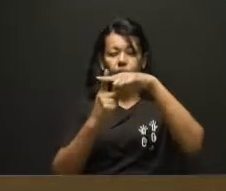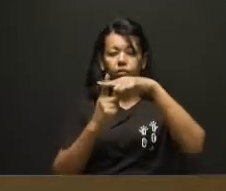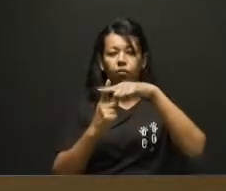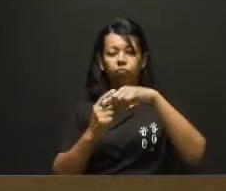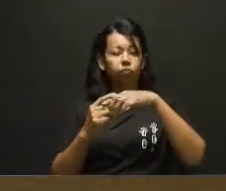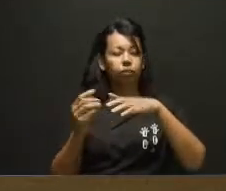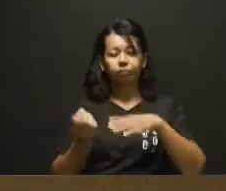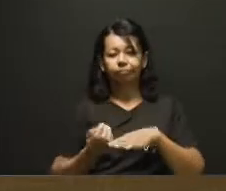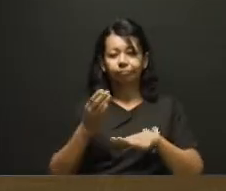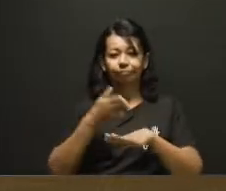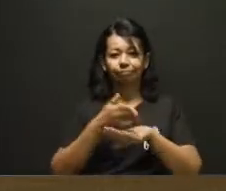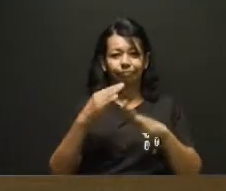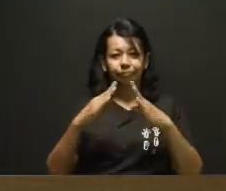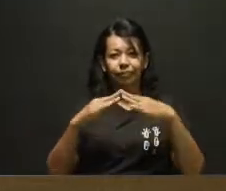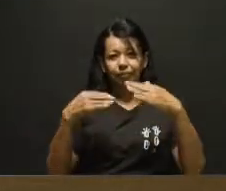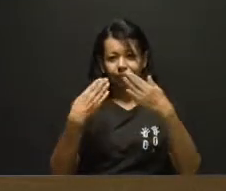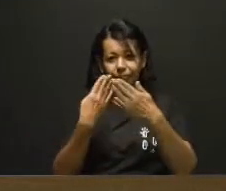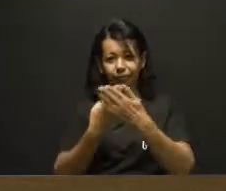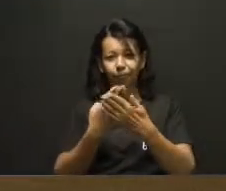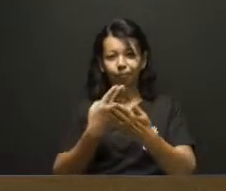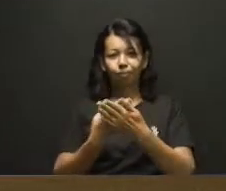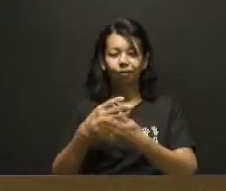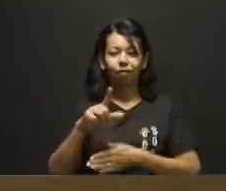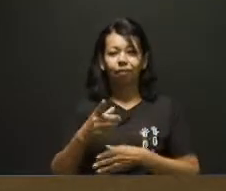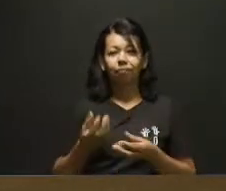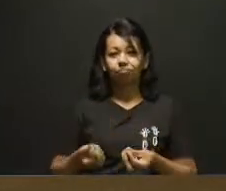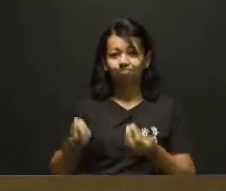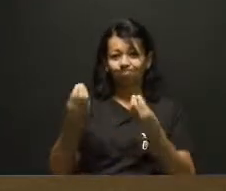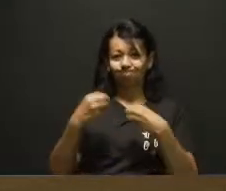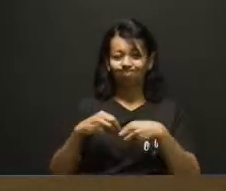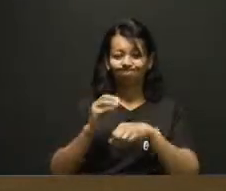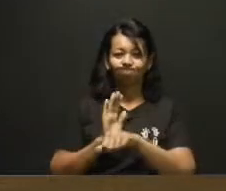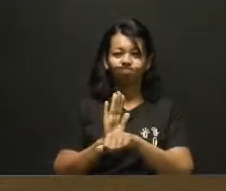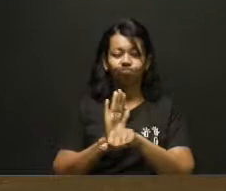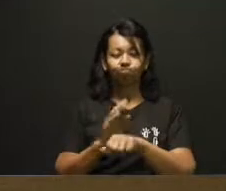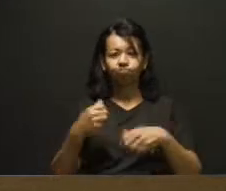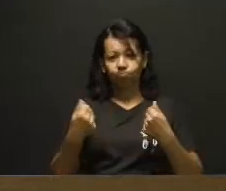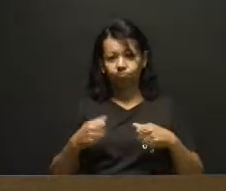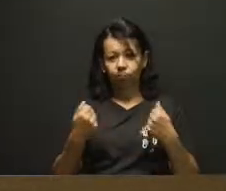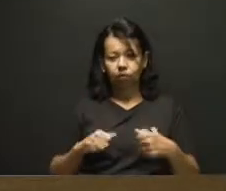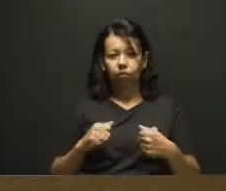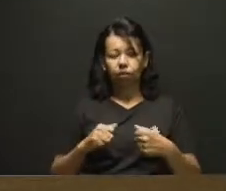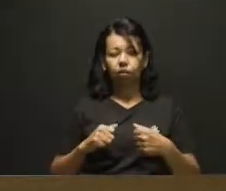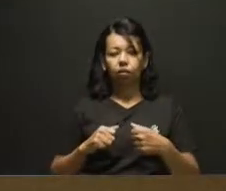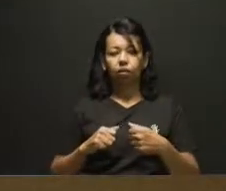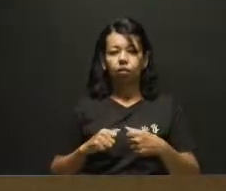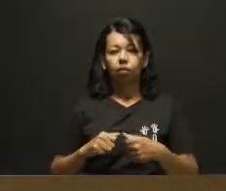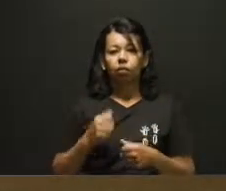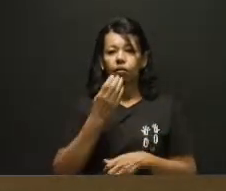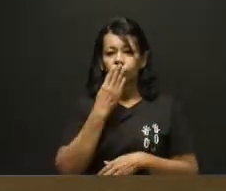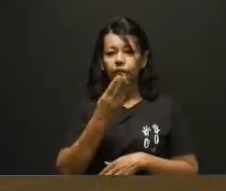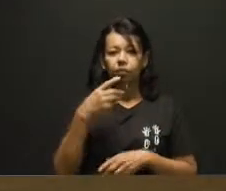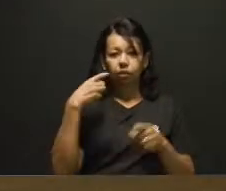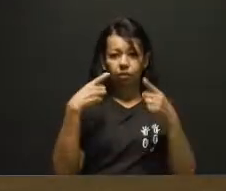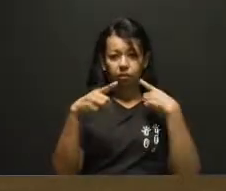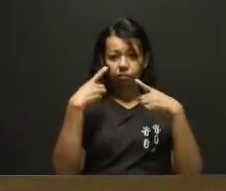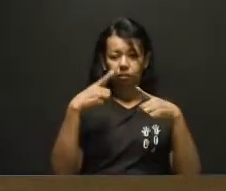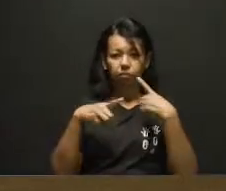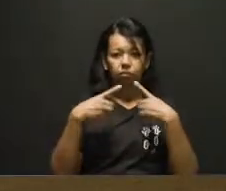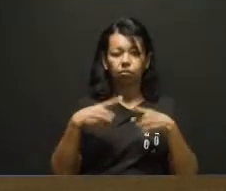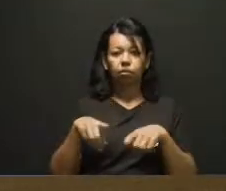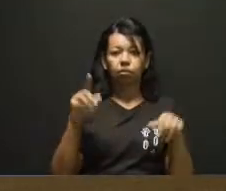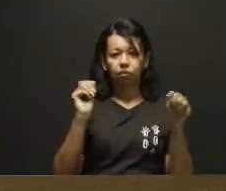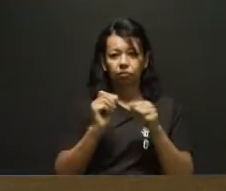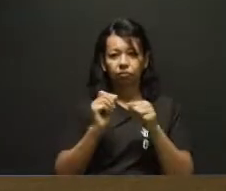aparentemente não conseguiu atendimento mas eu peço sempre que a gente que essa que as reclamações sejam feitas para que a gente possa